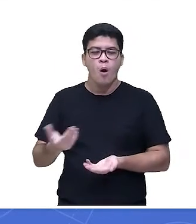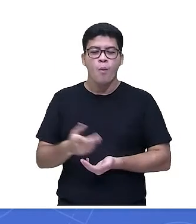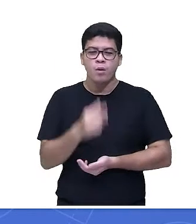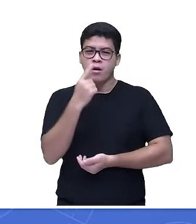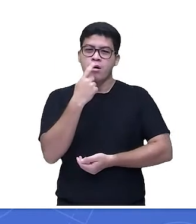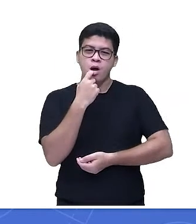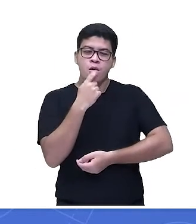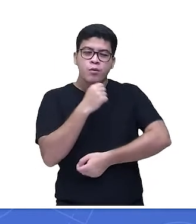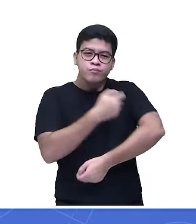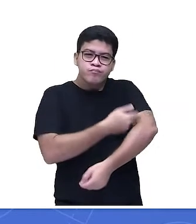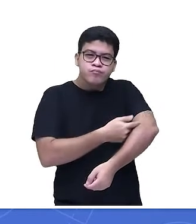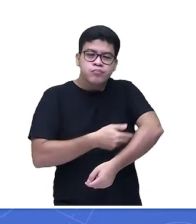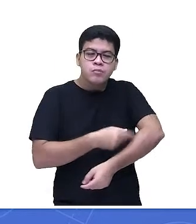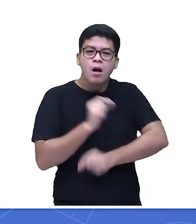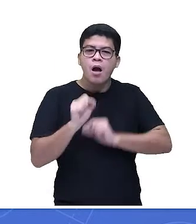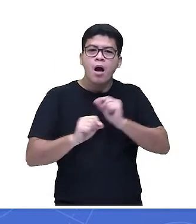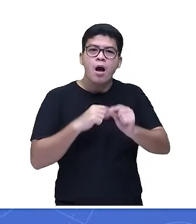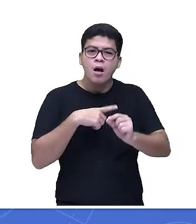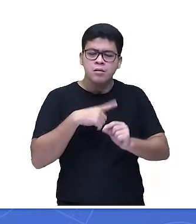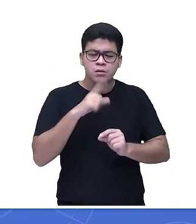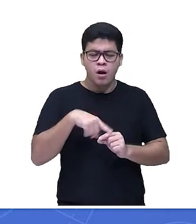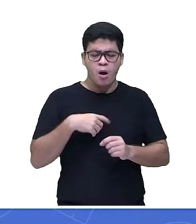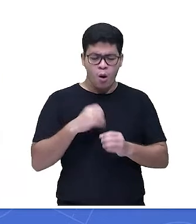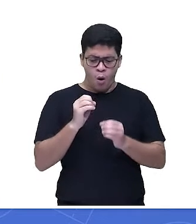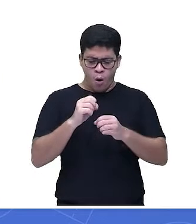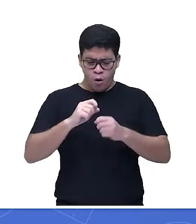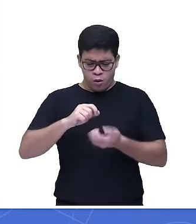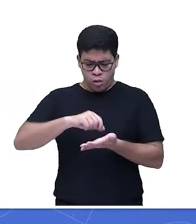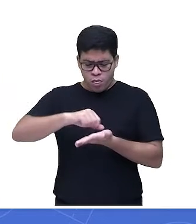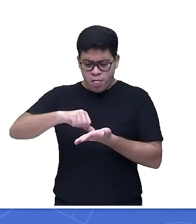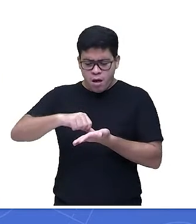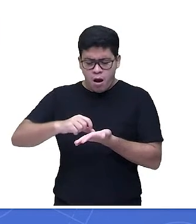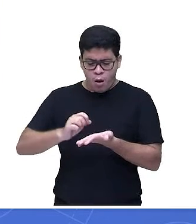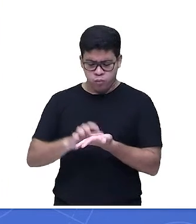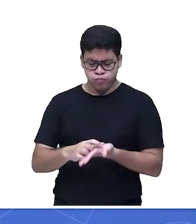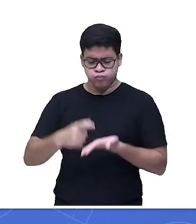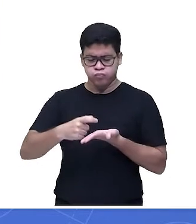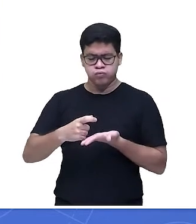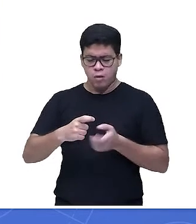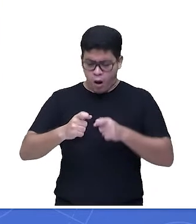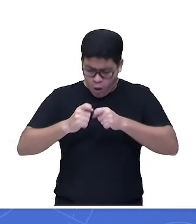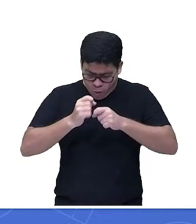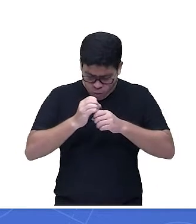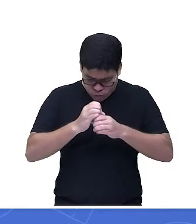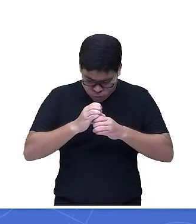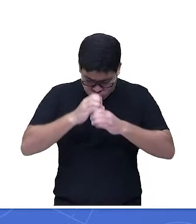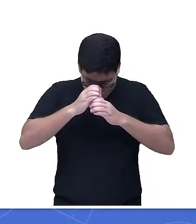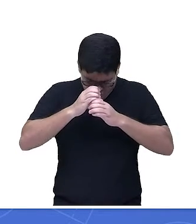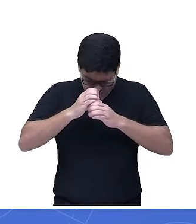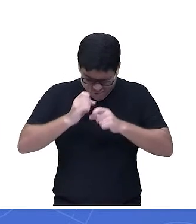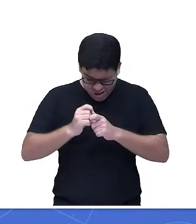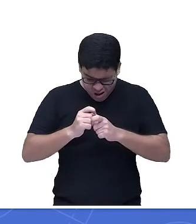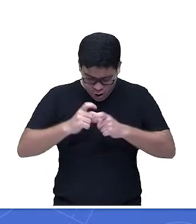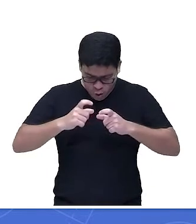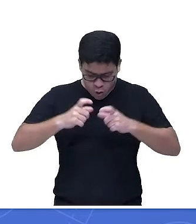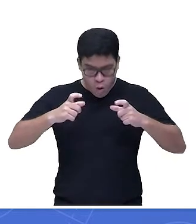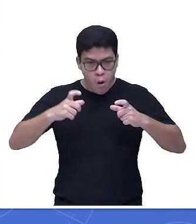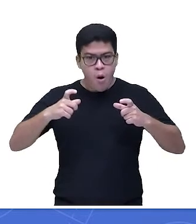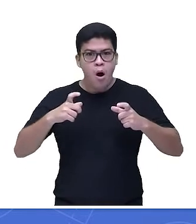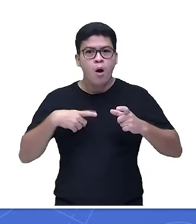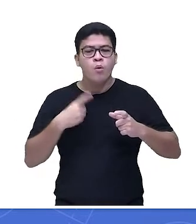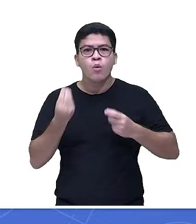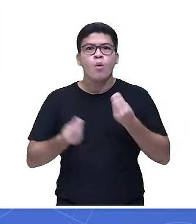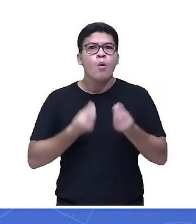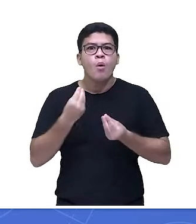gente verifica ali a separação dos glóbulos vermelhos dos glóbulos brancos, principalmente se